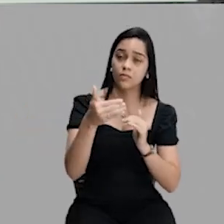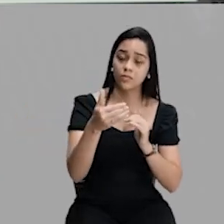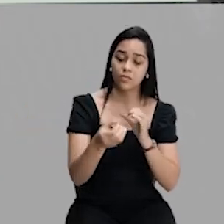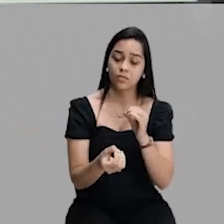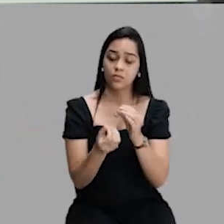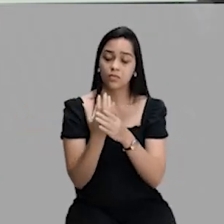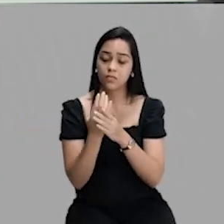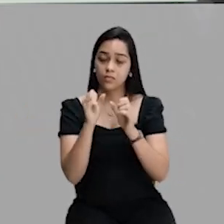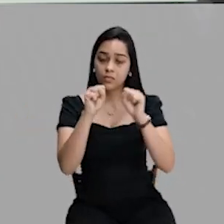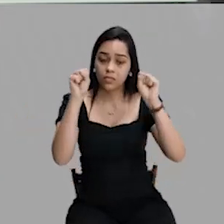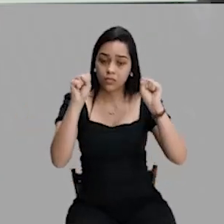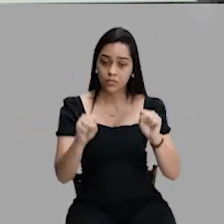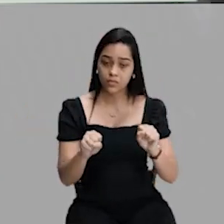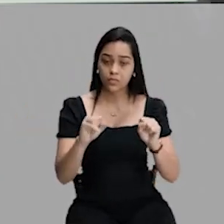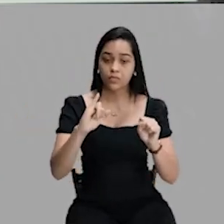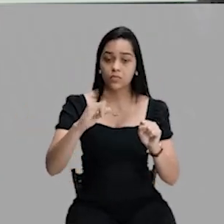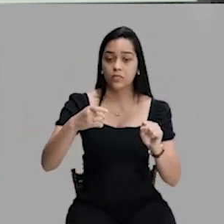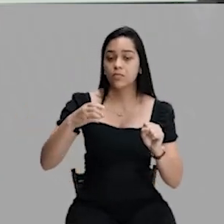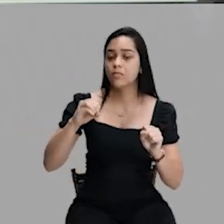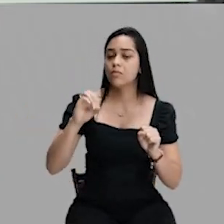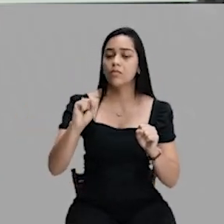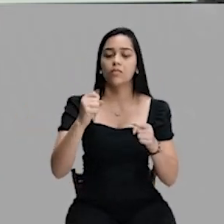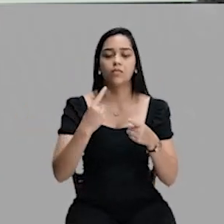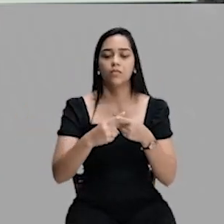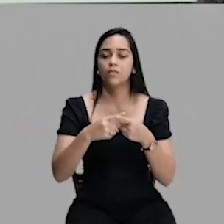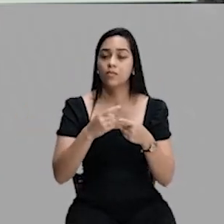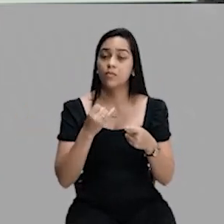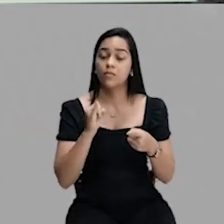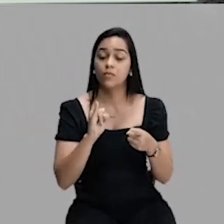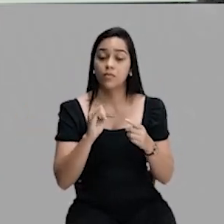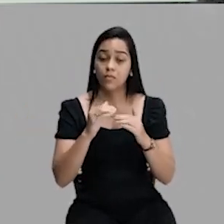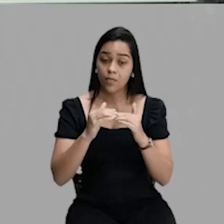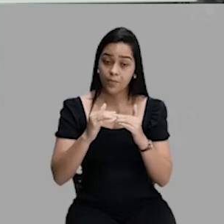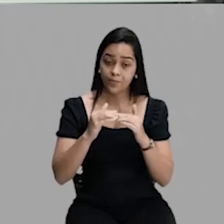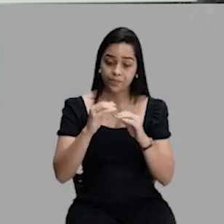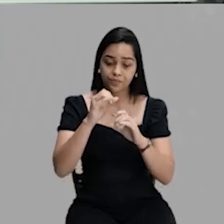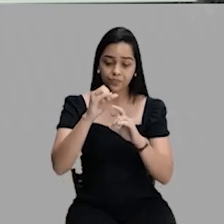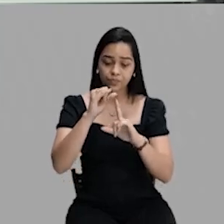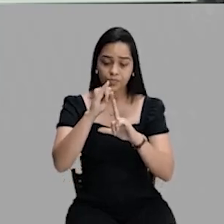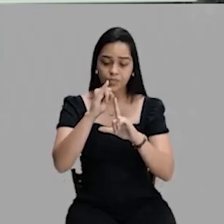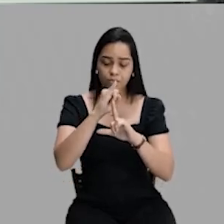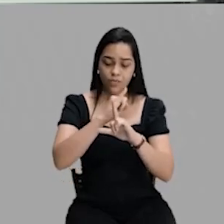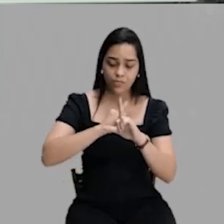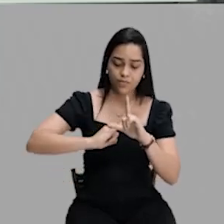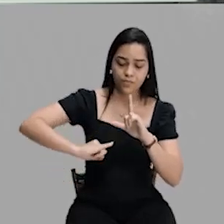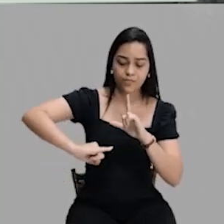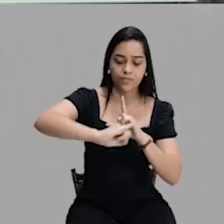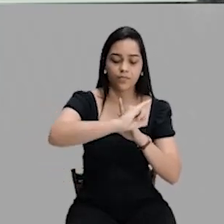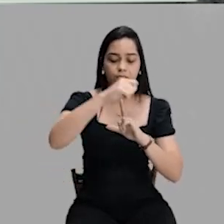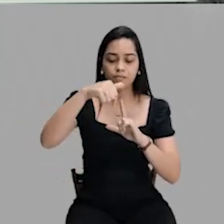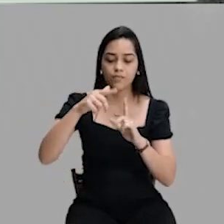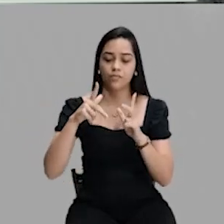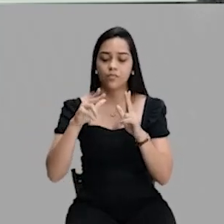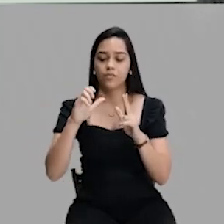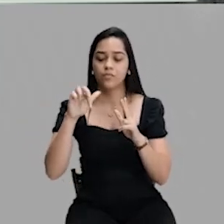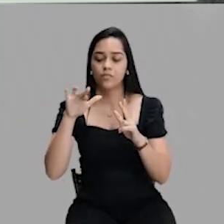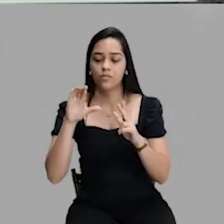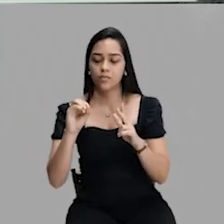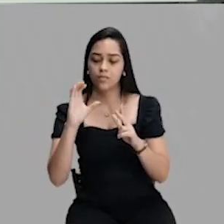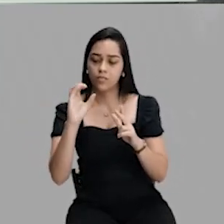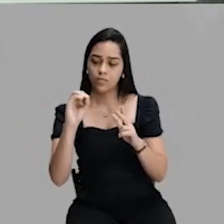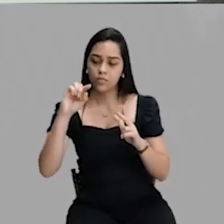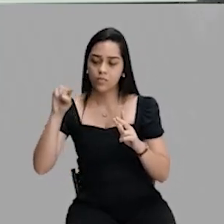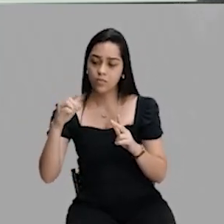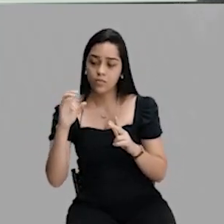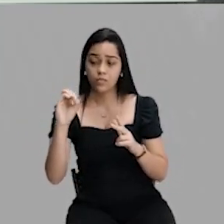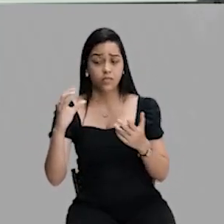da origem do sistema de eixos. Por quê? Porque se fosse sobre a origem, o centro seria 0, 0. Não é o